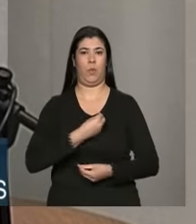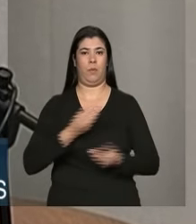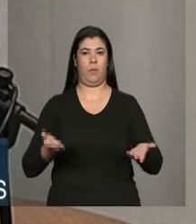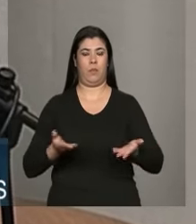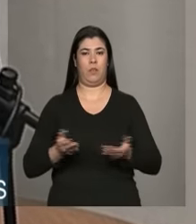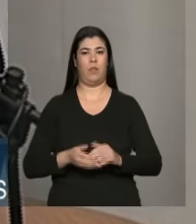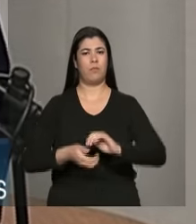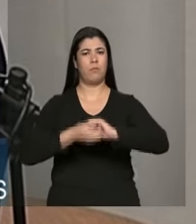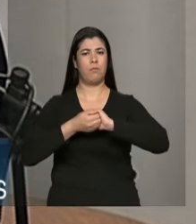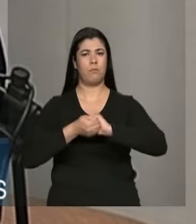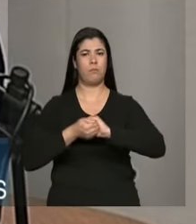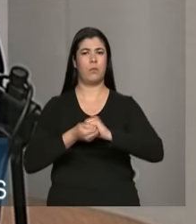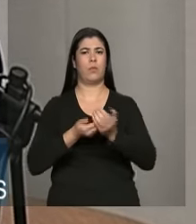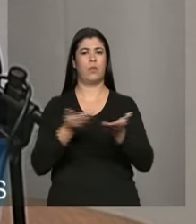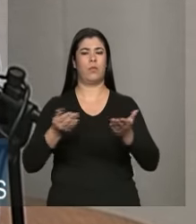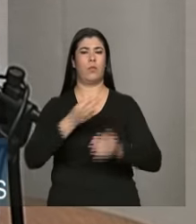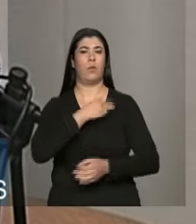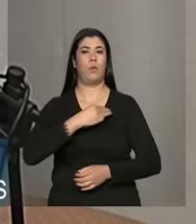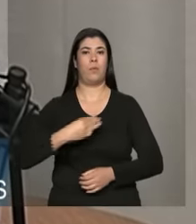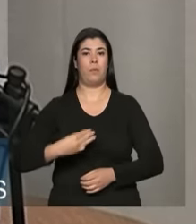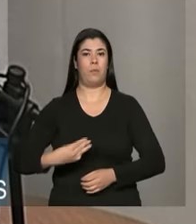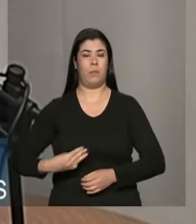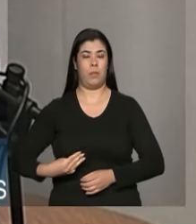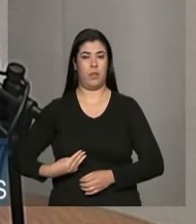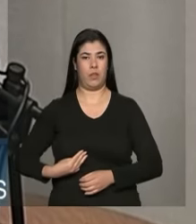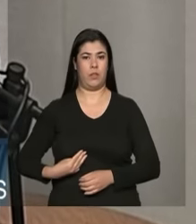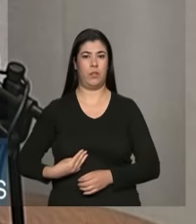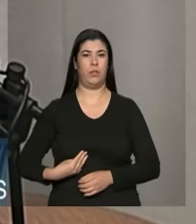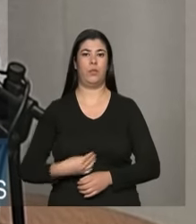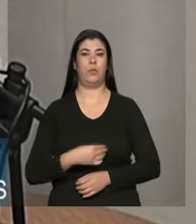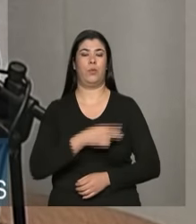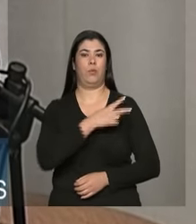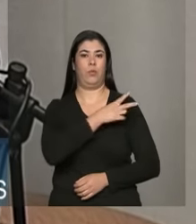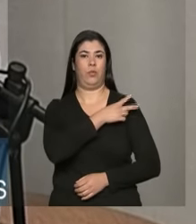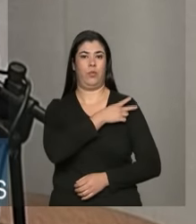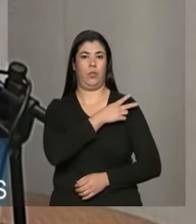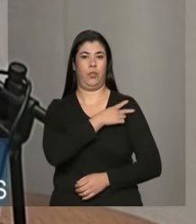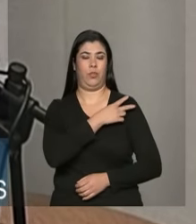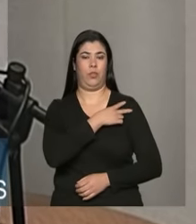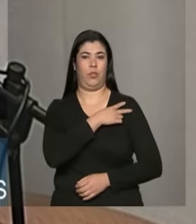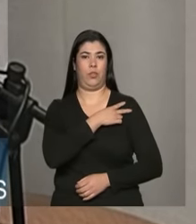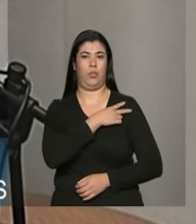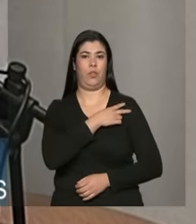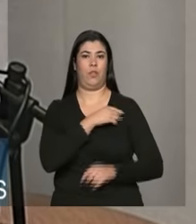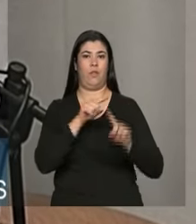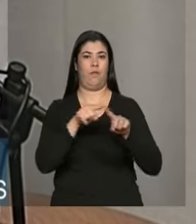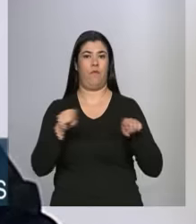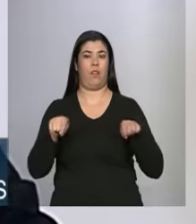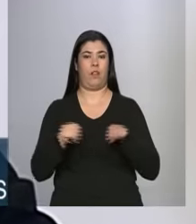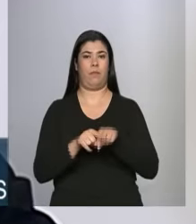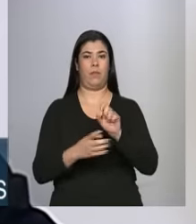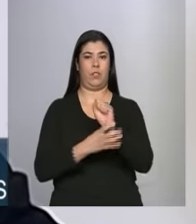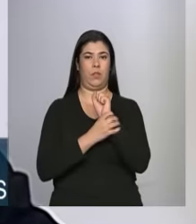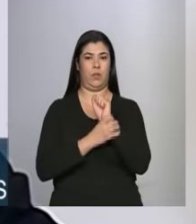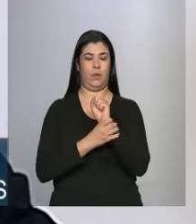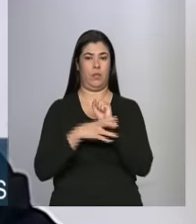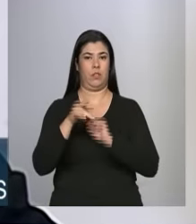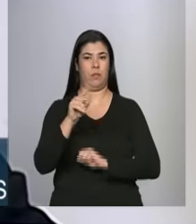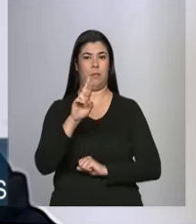saudando o ministro de estado chefe do gabinete de segurança institucional da presid da República